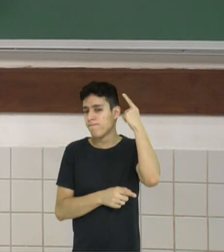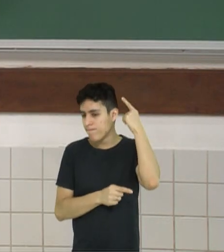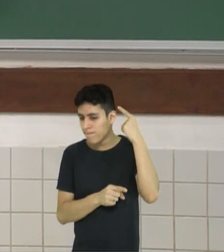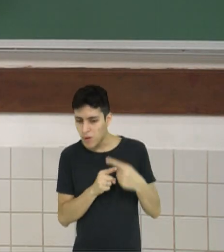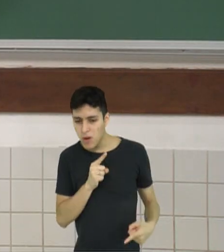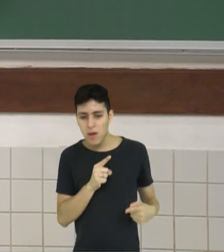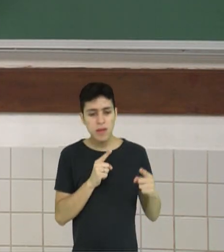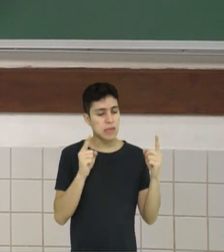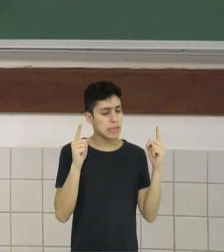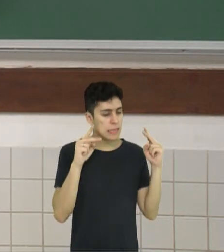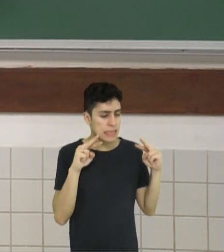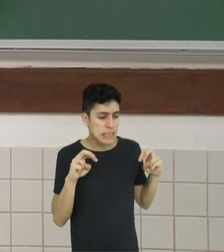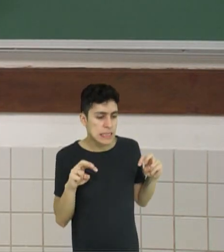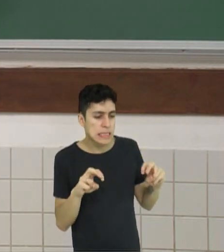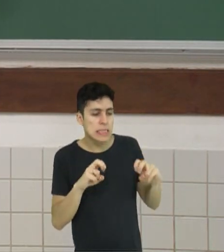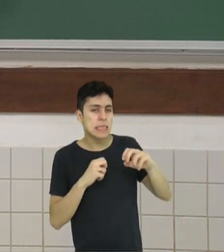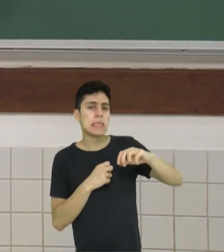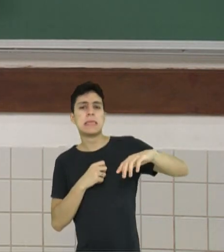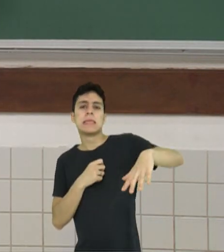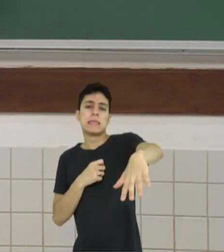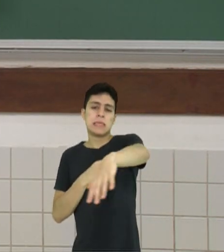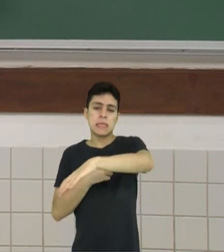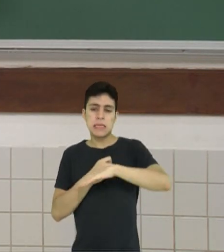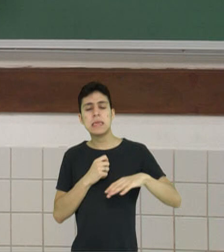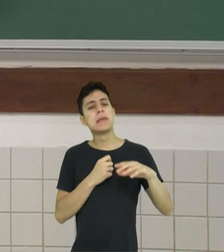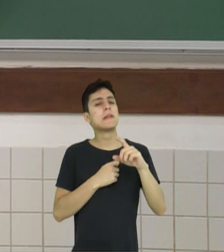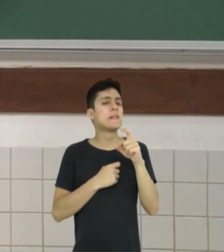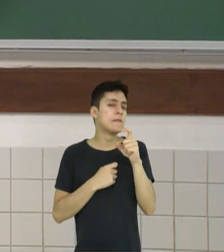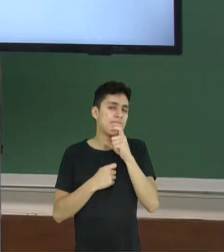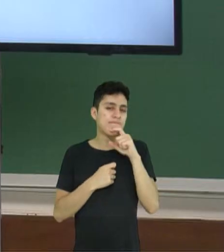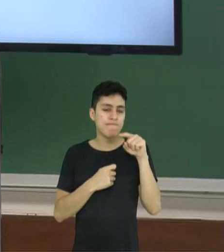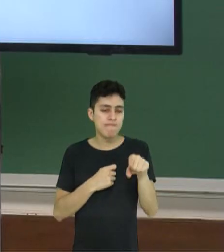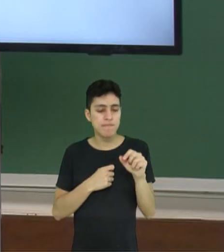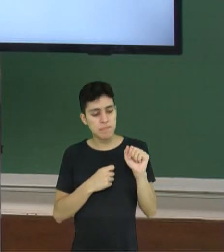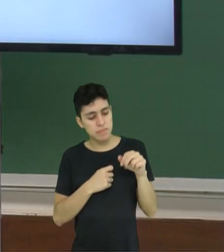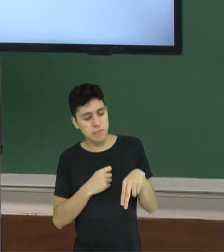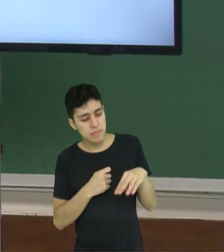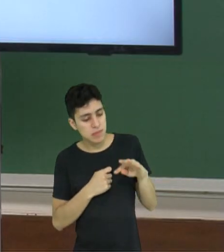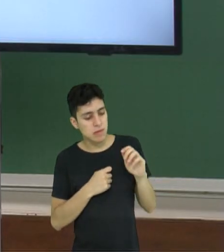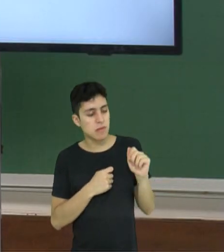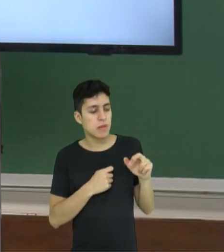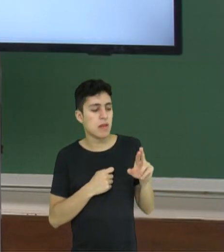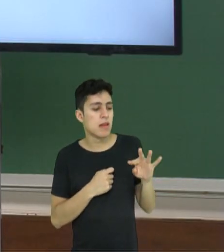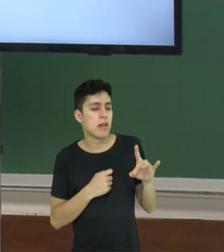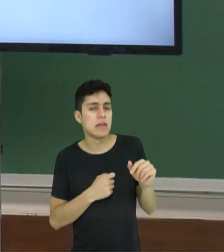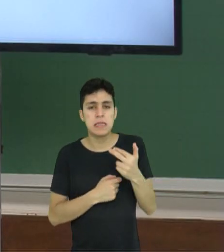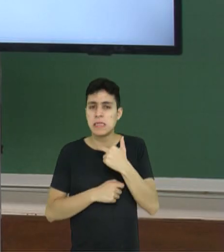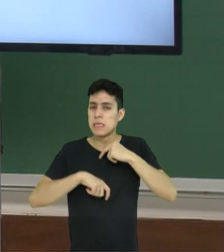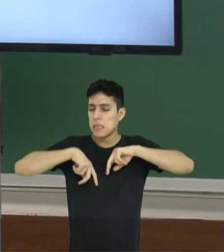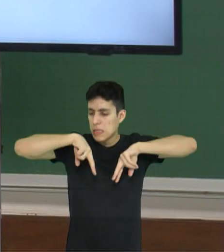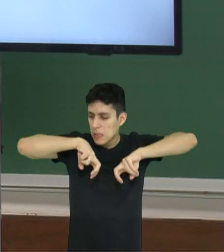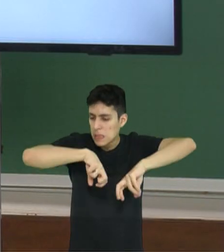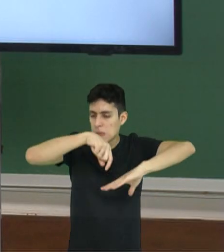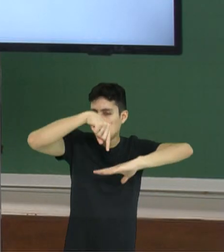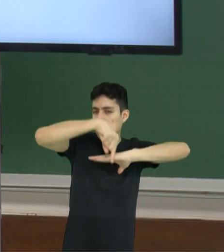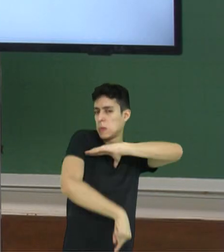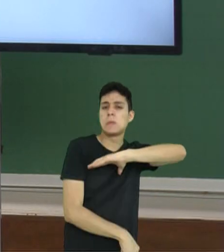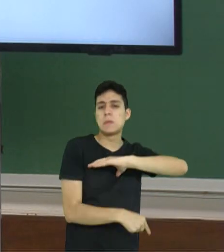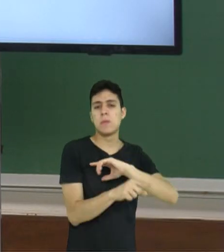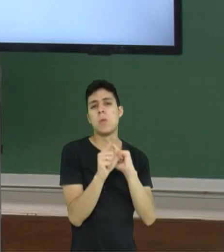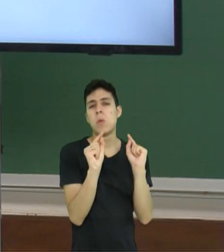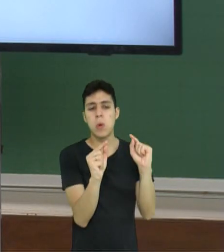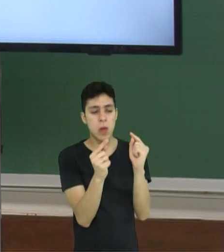de exploração nas terras geladas, na Antártida. É proibido exploração mineral, qualquer tipo de